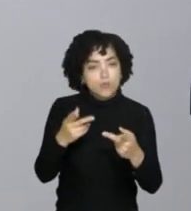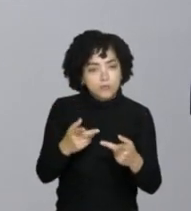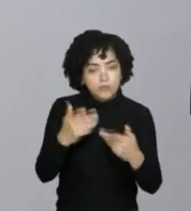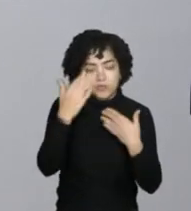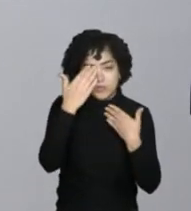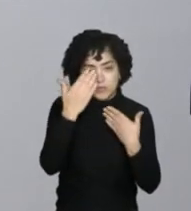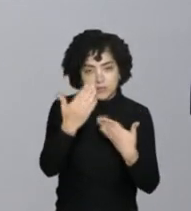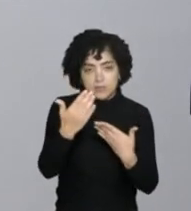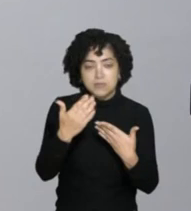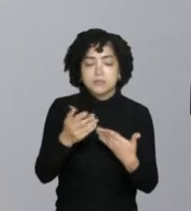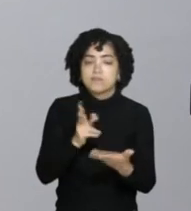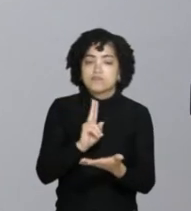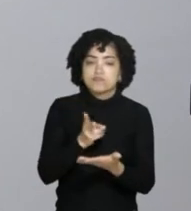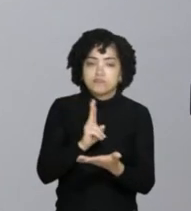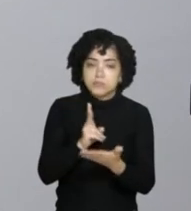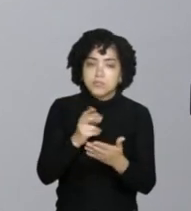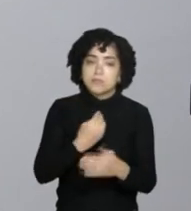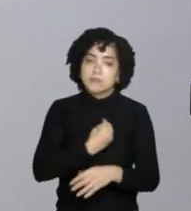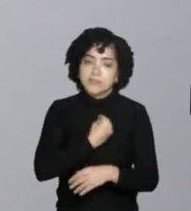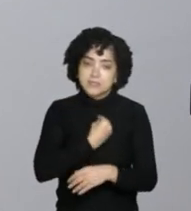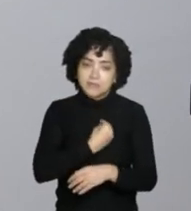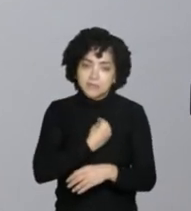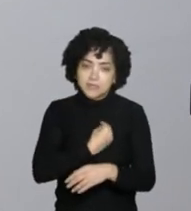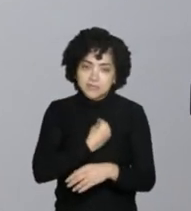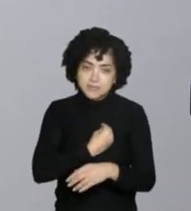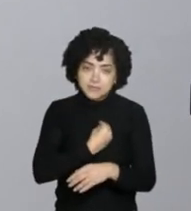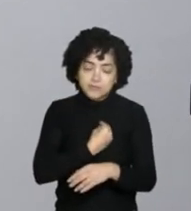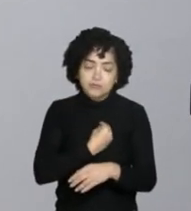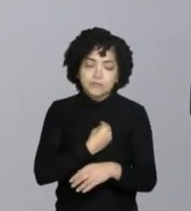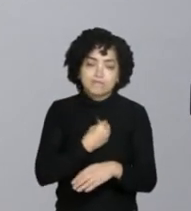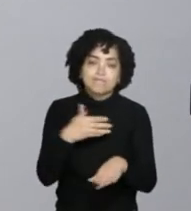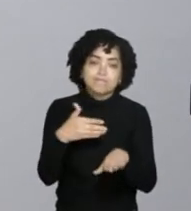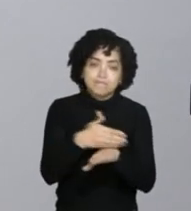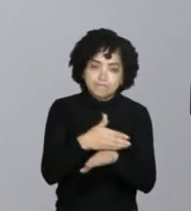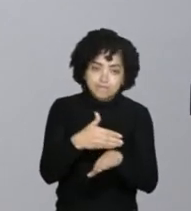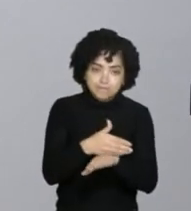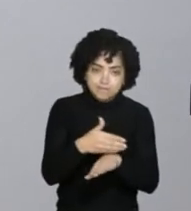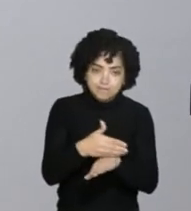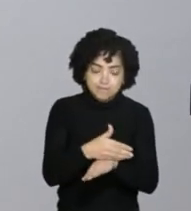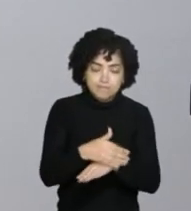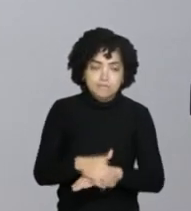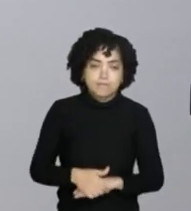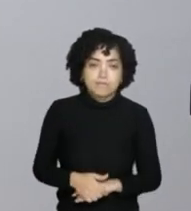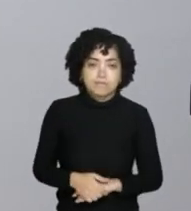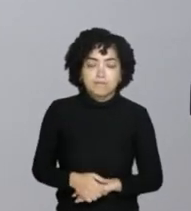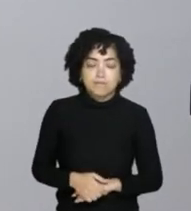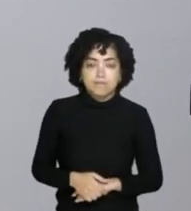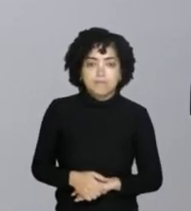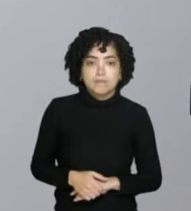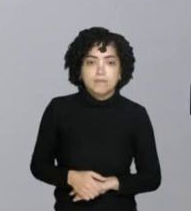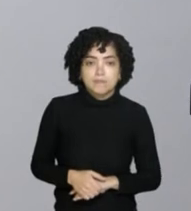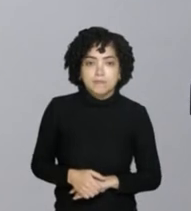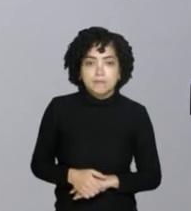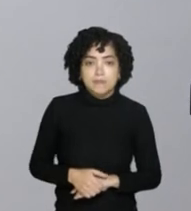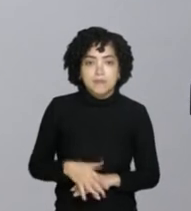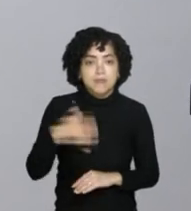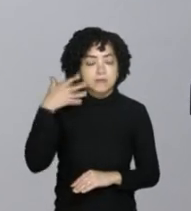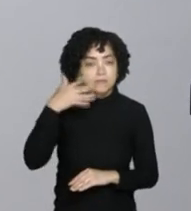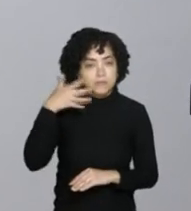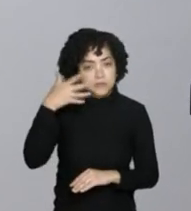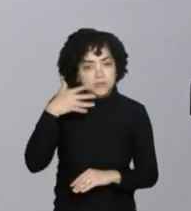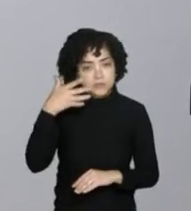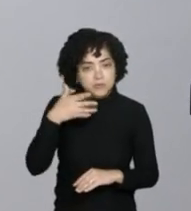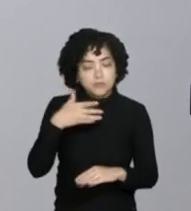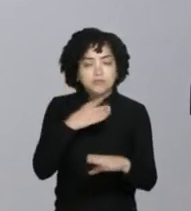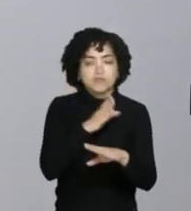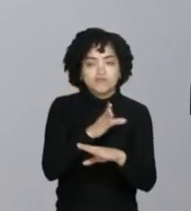que a gente sempre estará presente quando possível. Seria, então, esses meus discursos aí, dessa